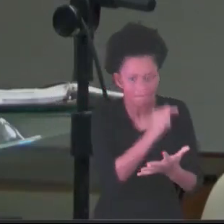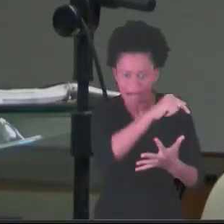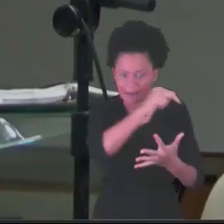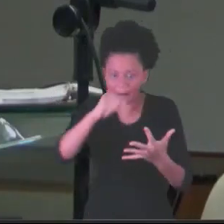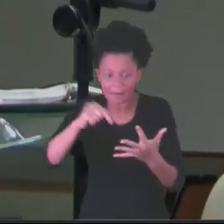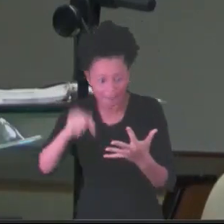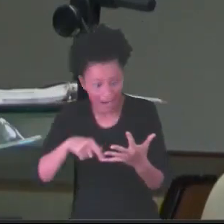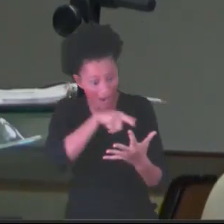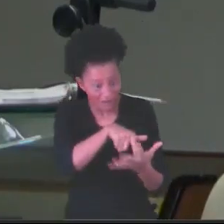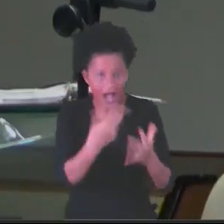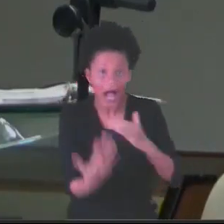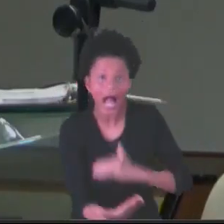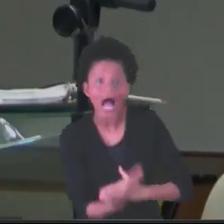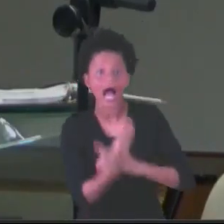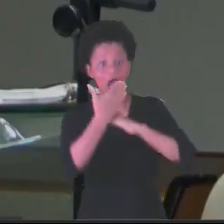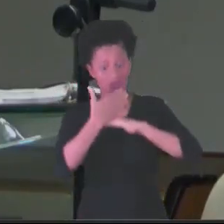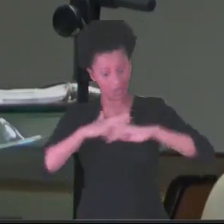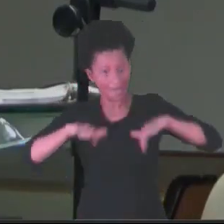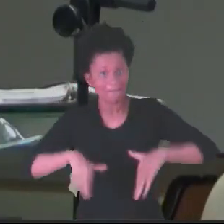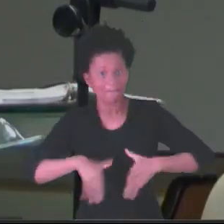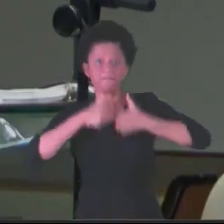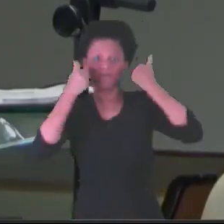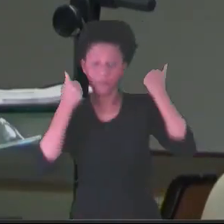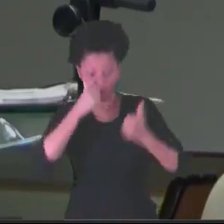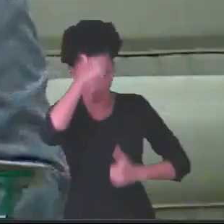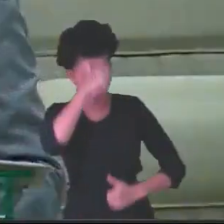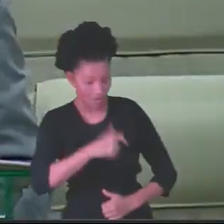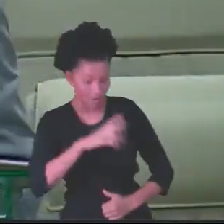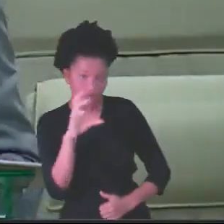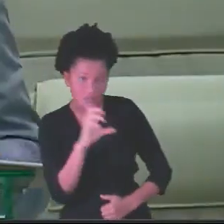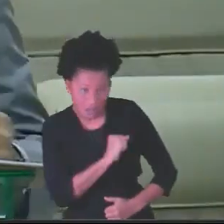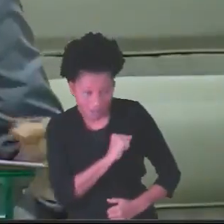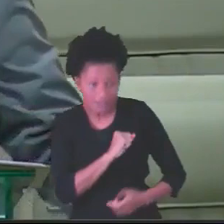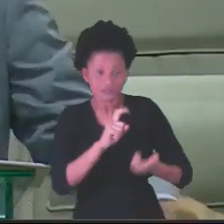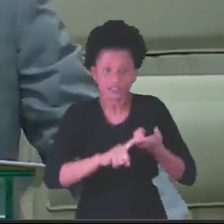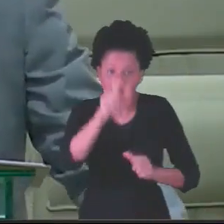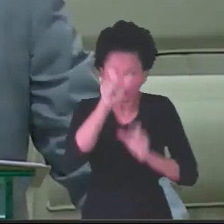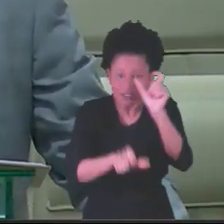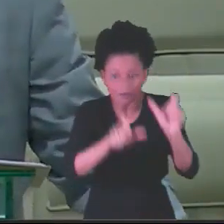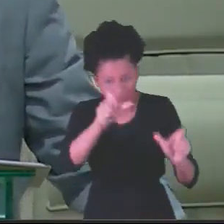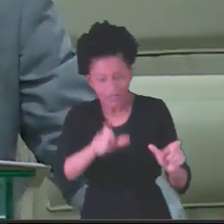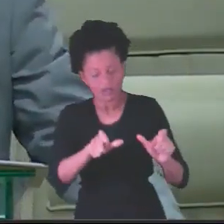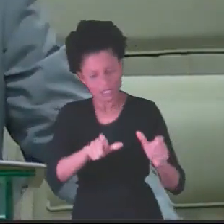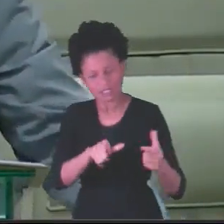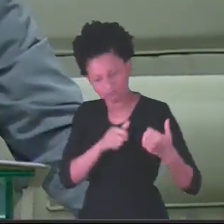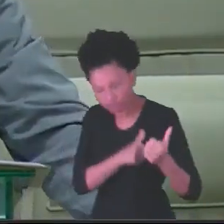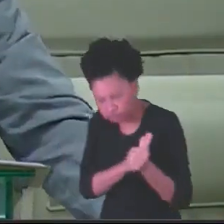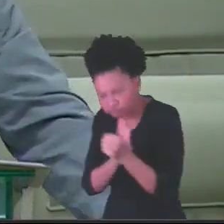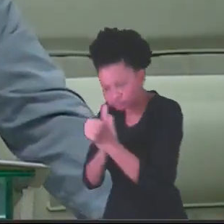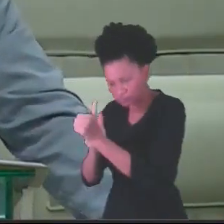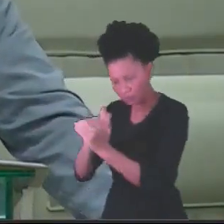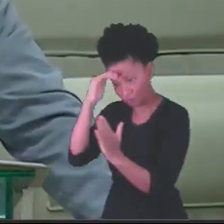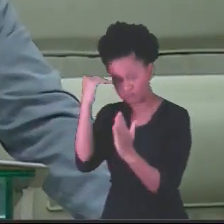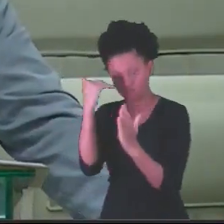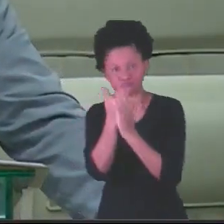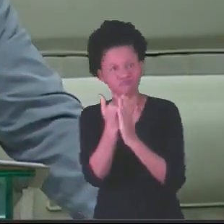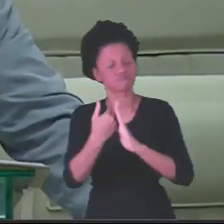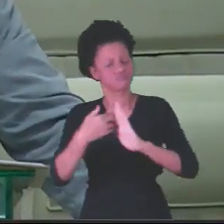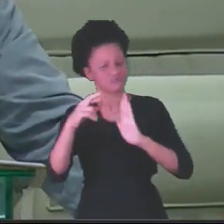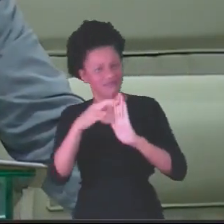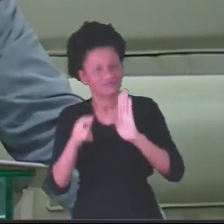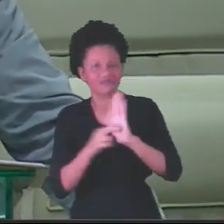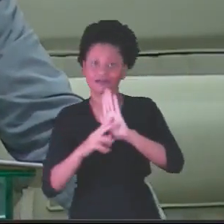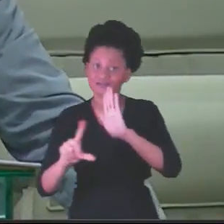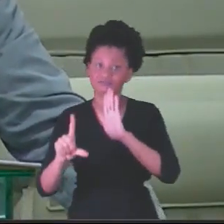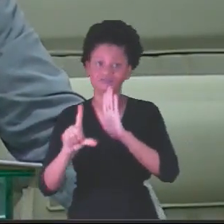que amam a deus se quem anda o segundo os seus decretos glórias a jesus e então